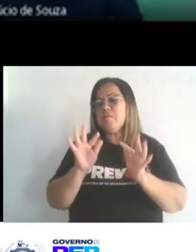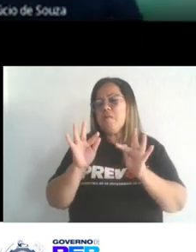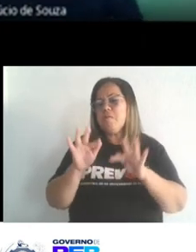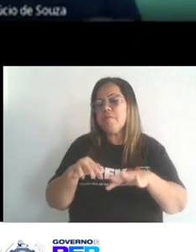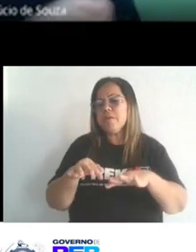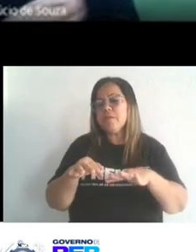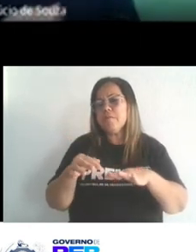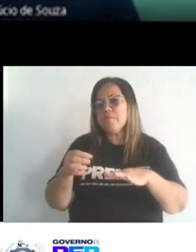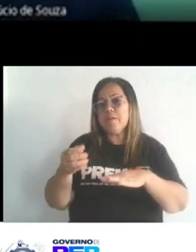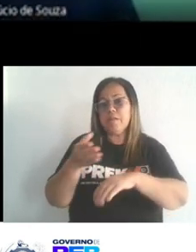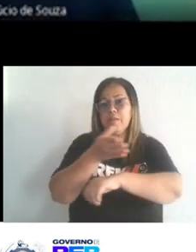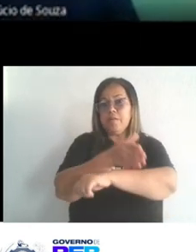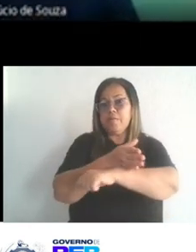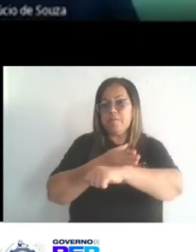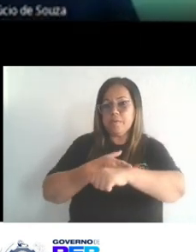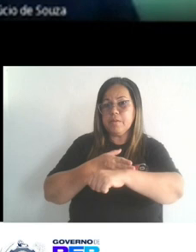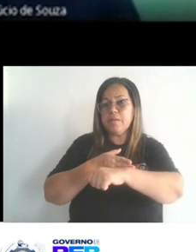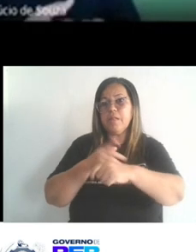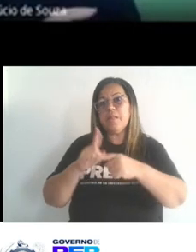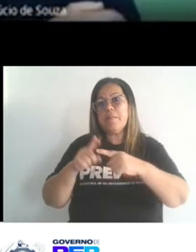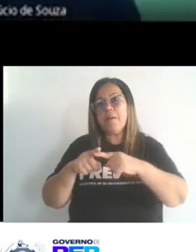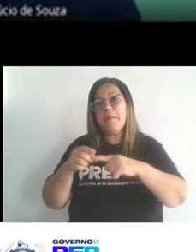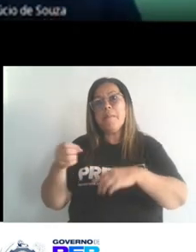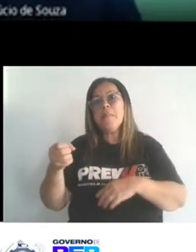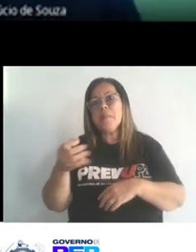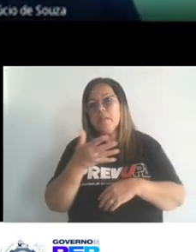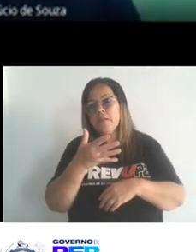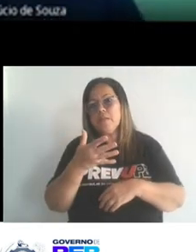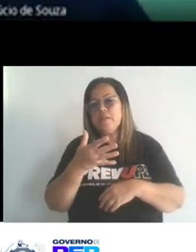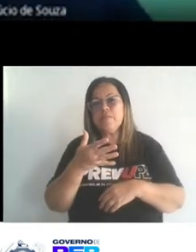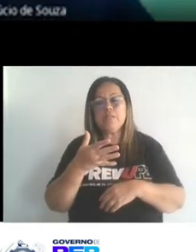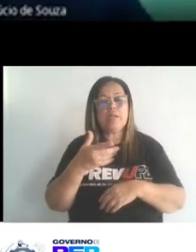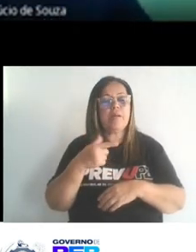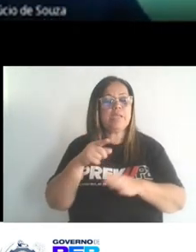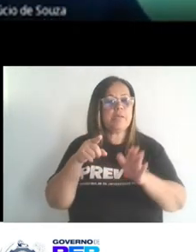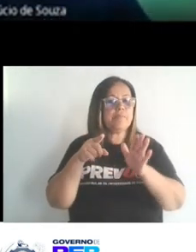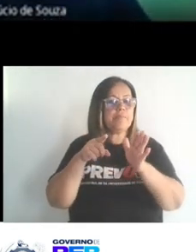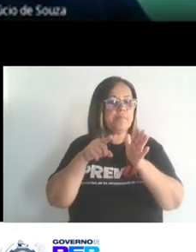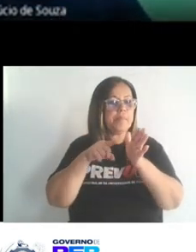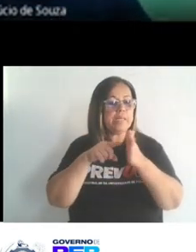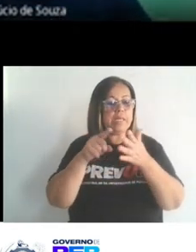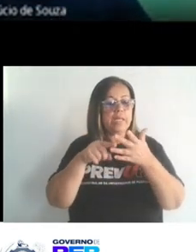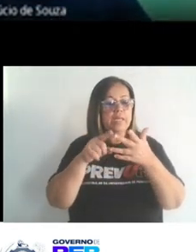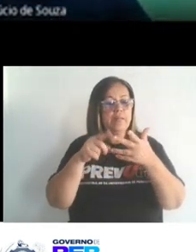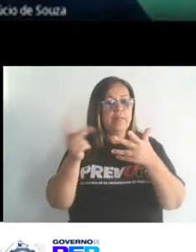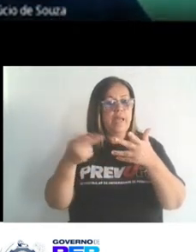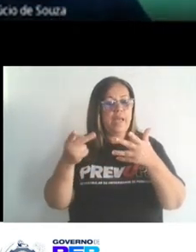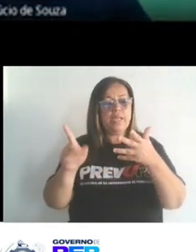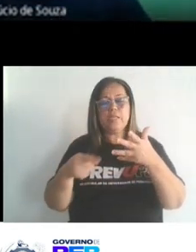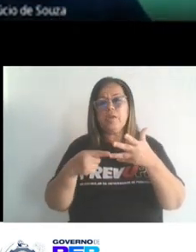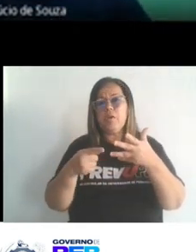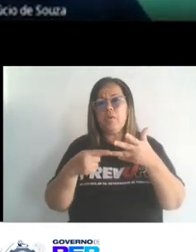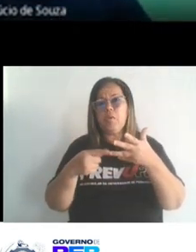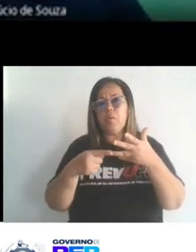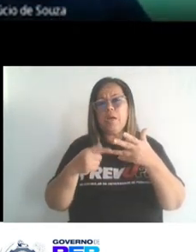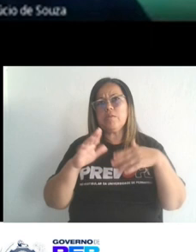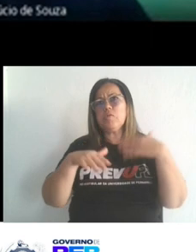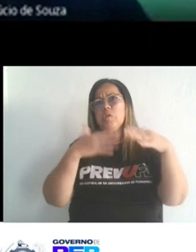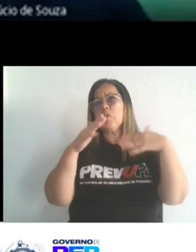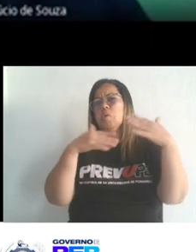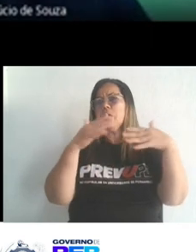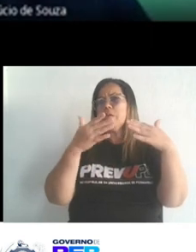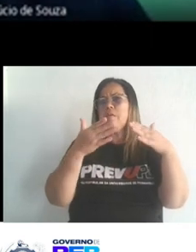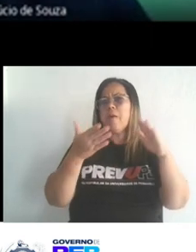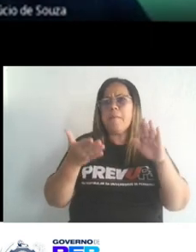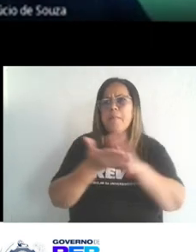medievalismo e o modernismo então essa questão está errada e o quarto com o desenvolvimento da impressa